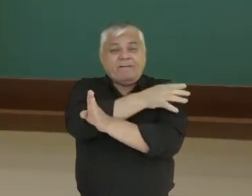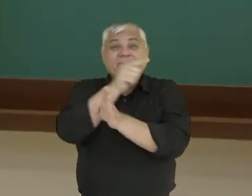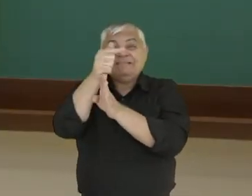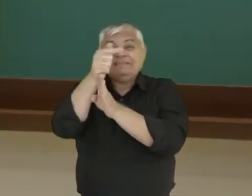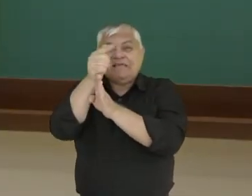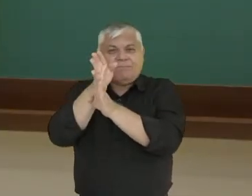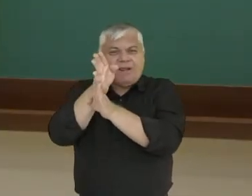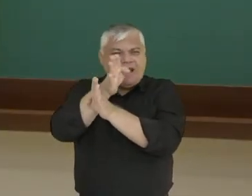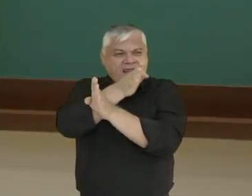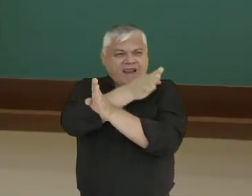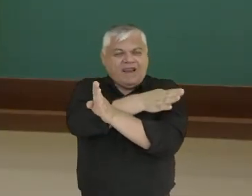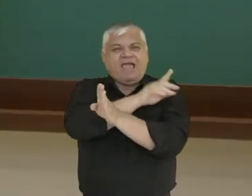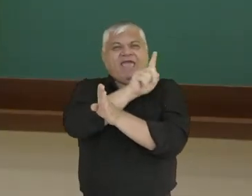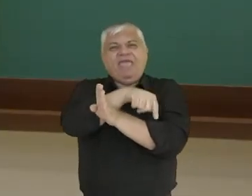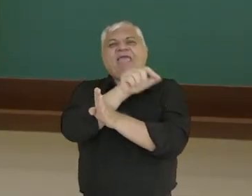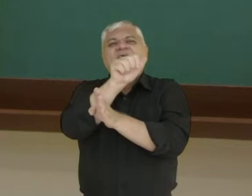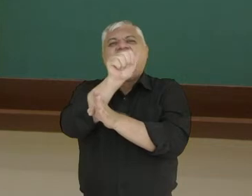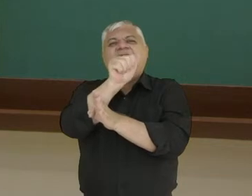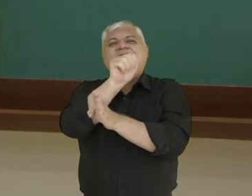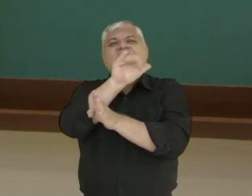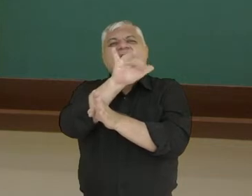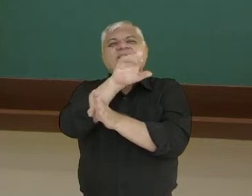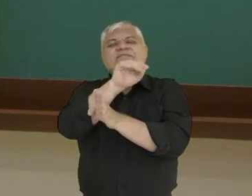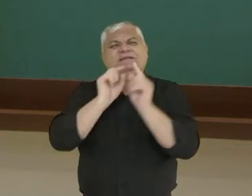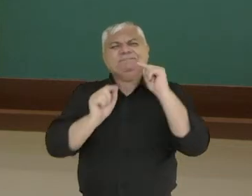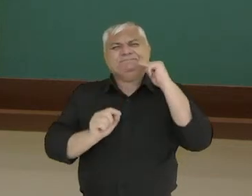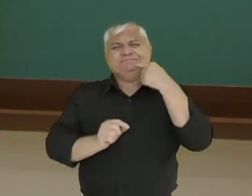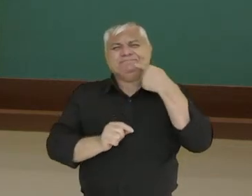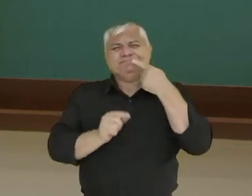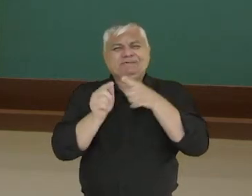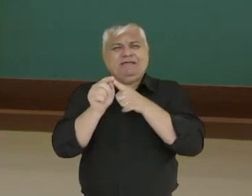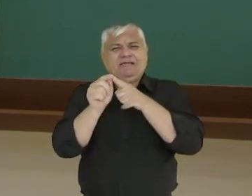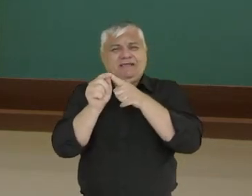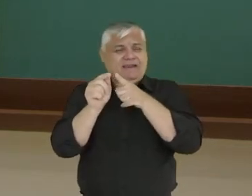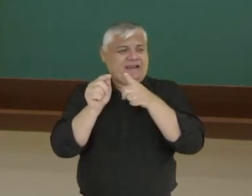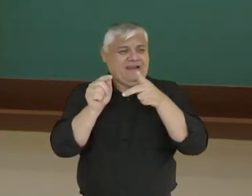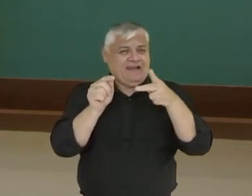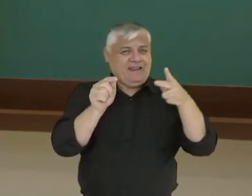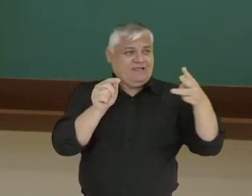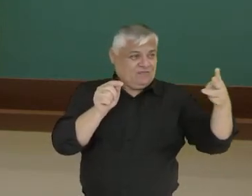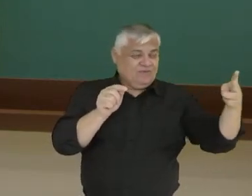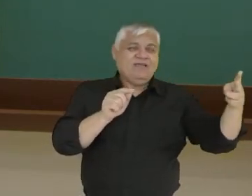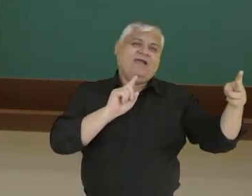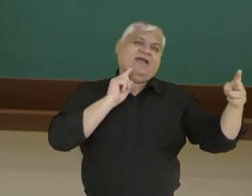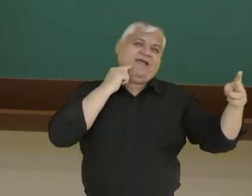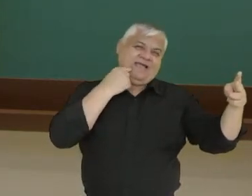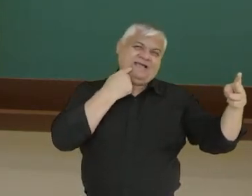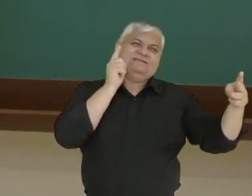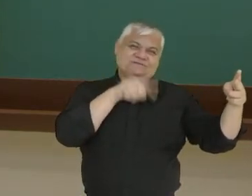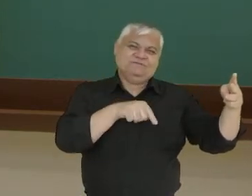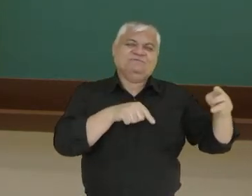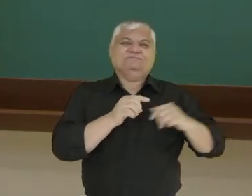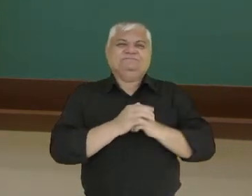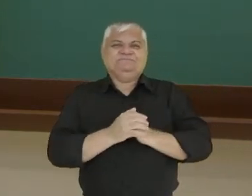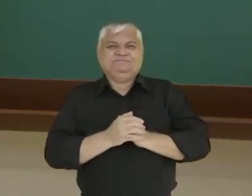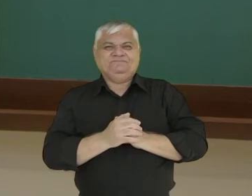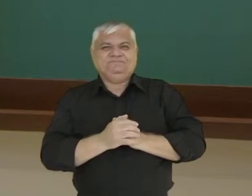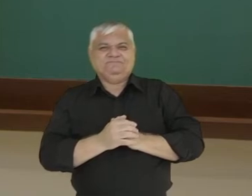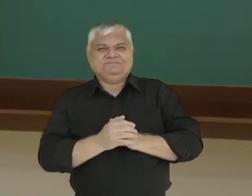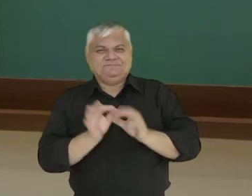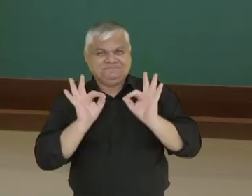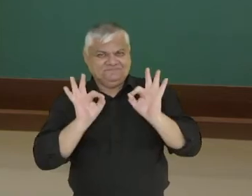né, a solução é ácida. Então, 2,26 está abaixo de 7, então a solução